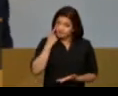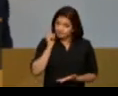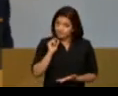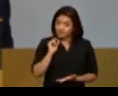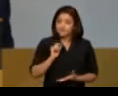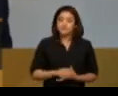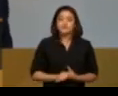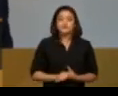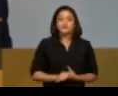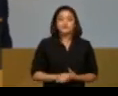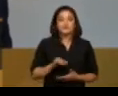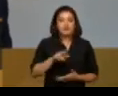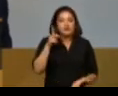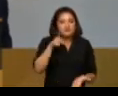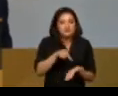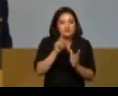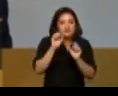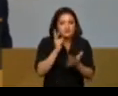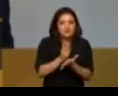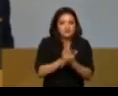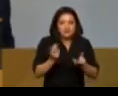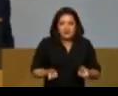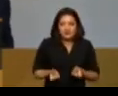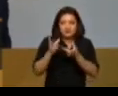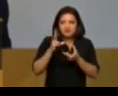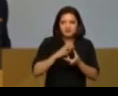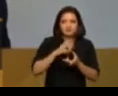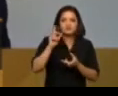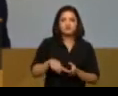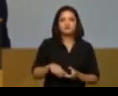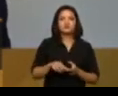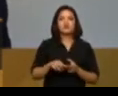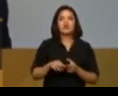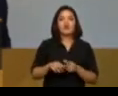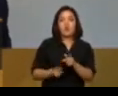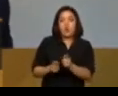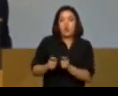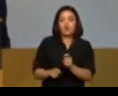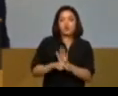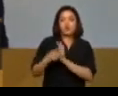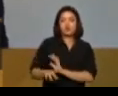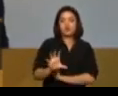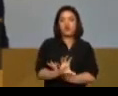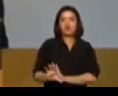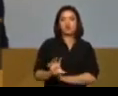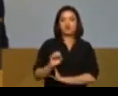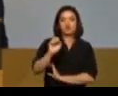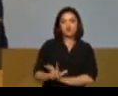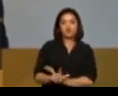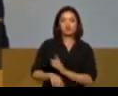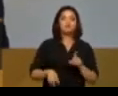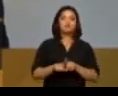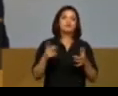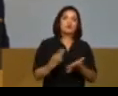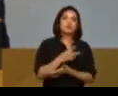senhores, se a Refap for privatizada, ela será um monopólio regional. O mesmo irá acontecer na